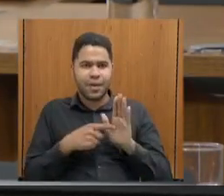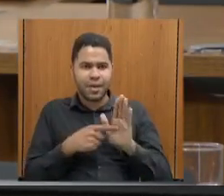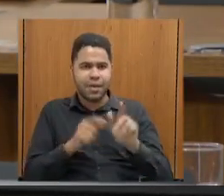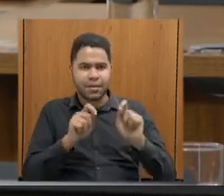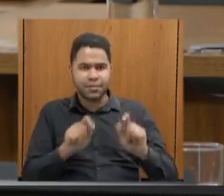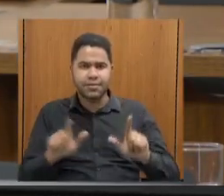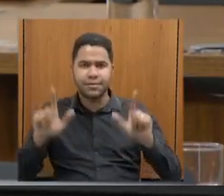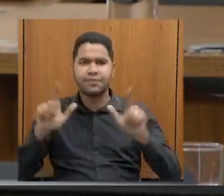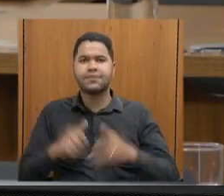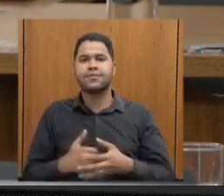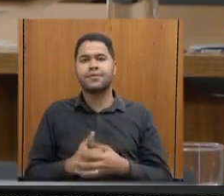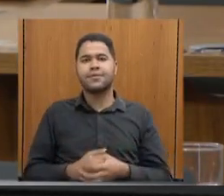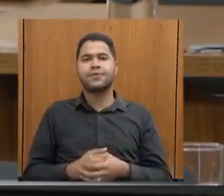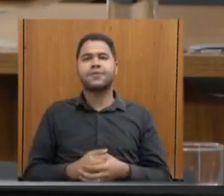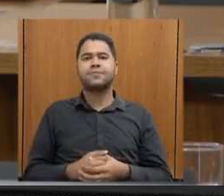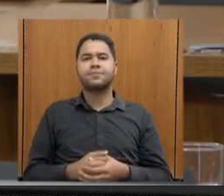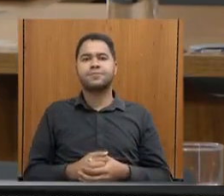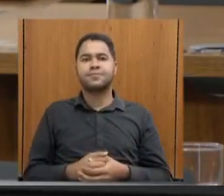apresentação